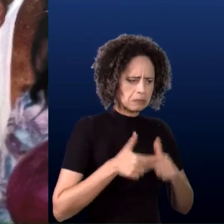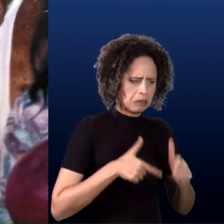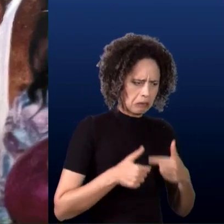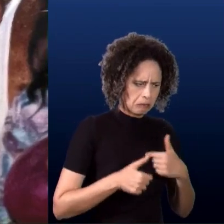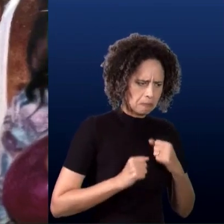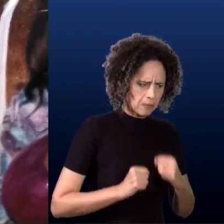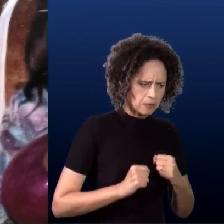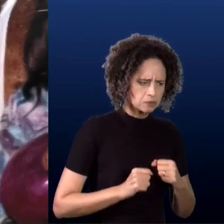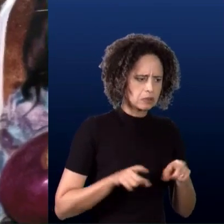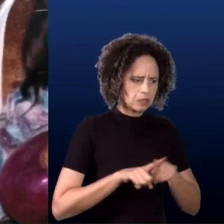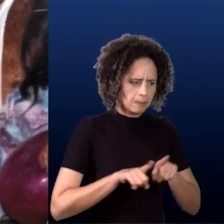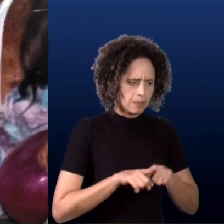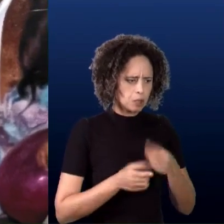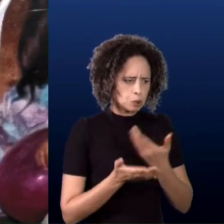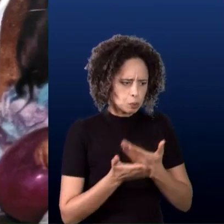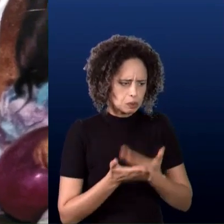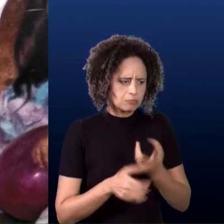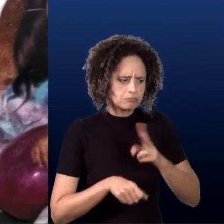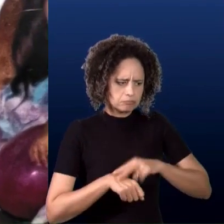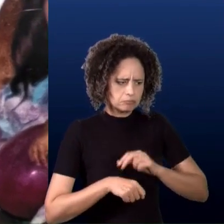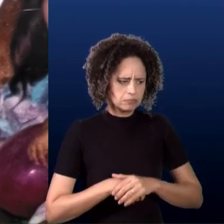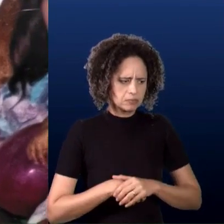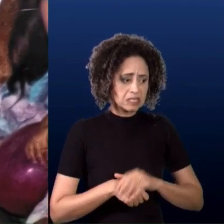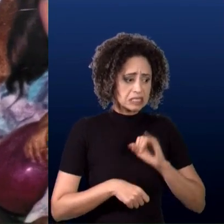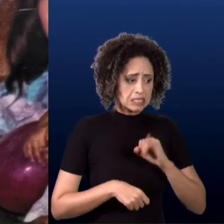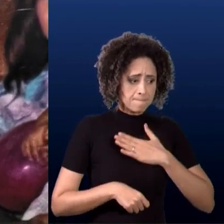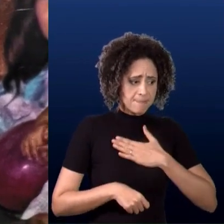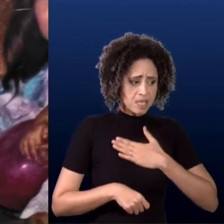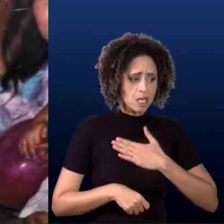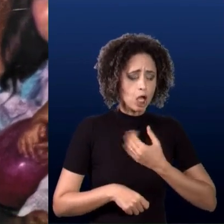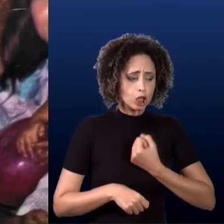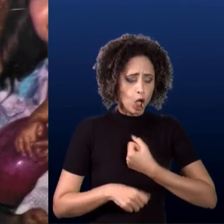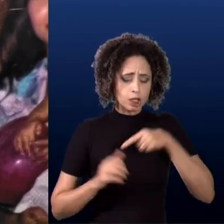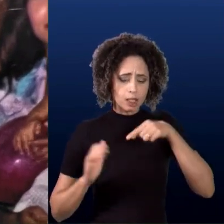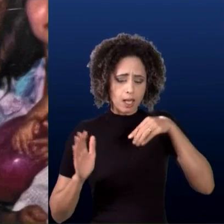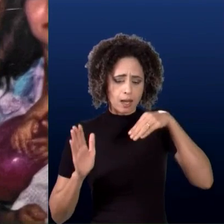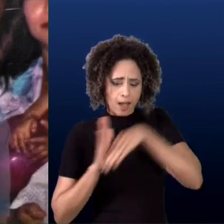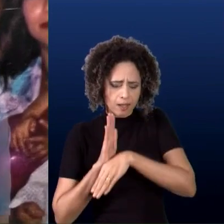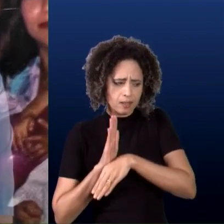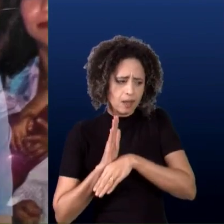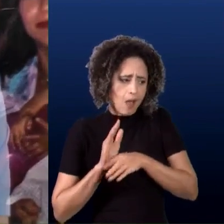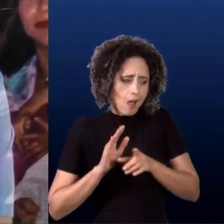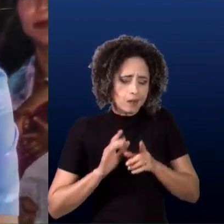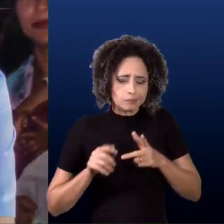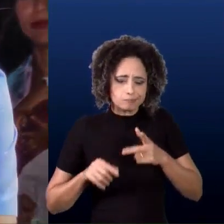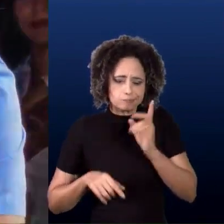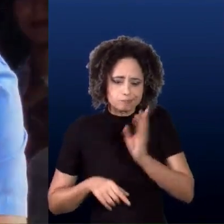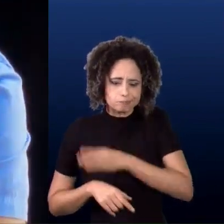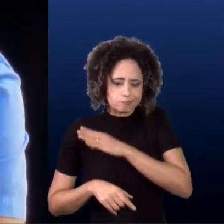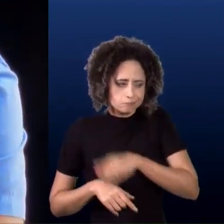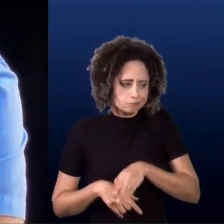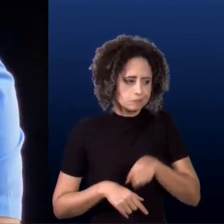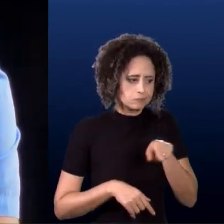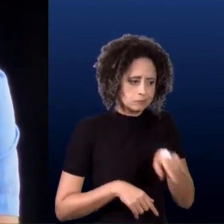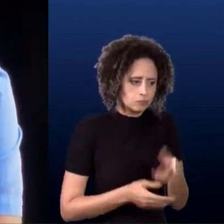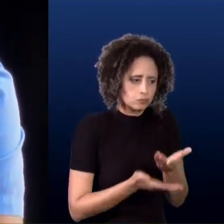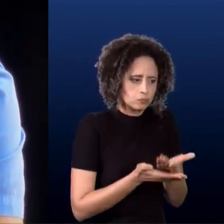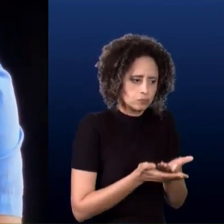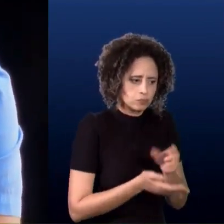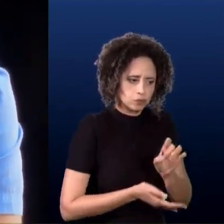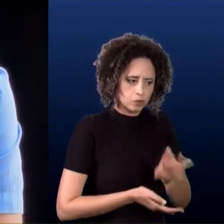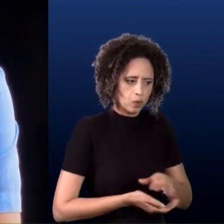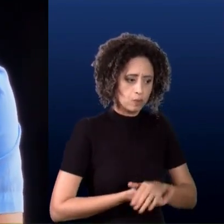trabalhar e estudar, e se minhas notas caírem, aí o senhor, a gente volta pro pacto